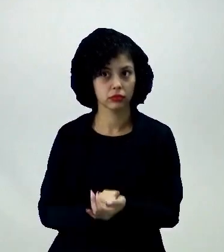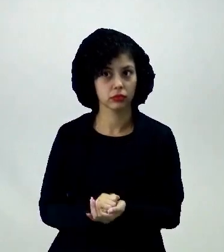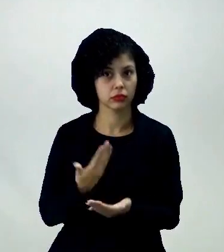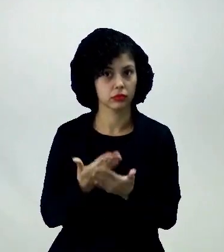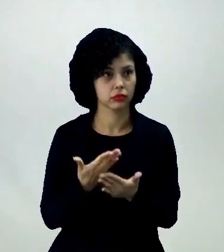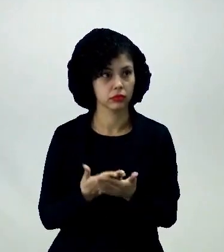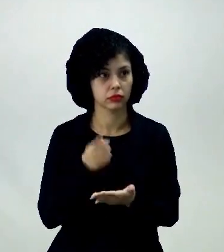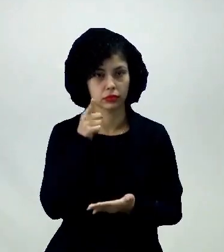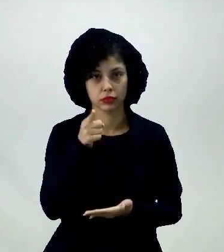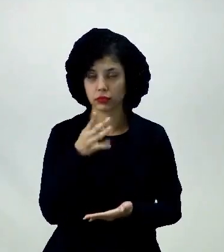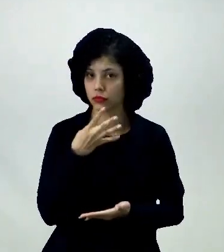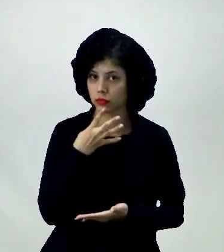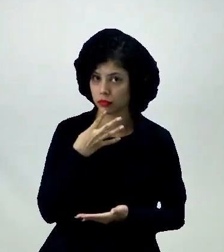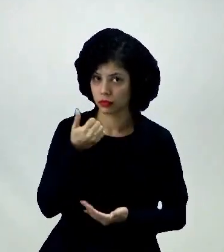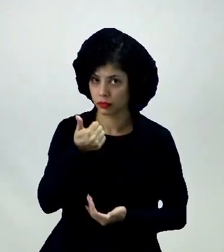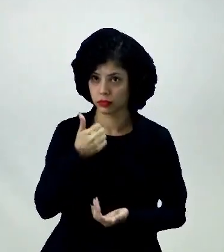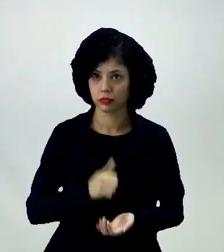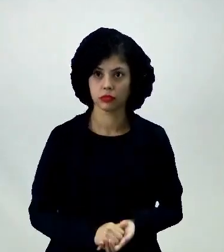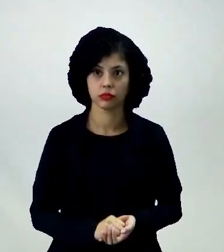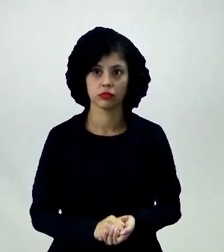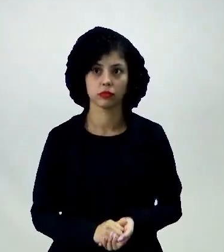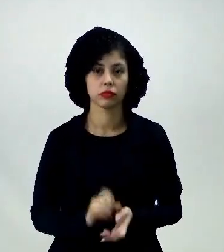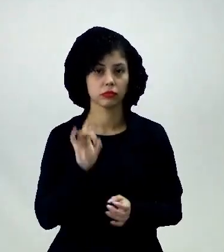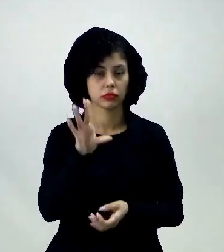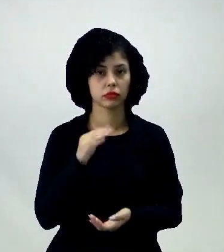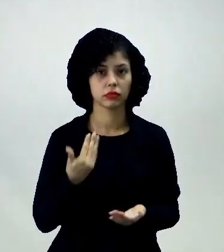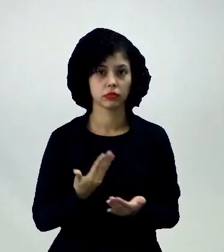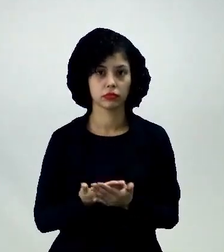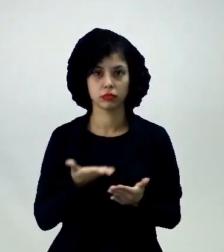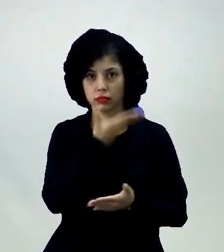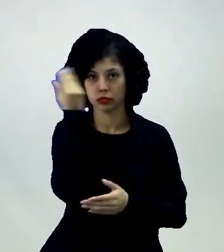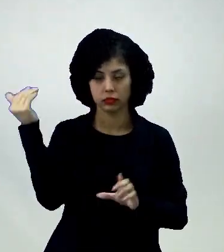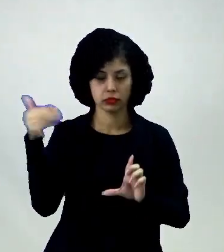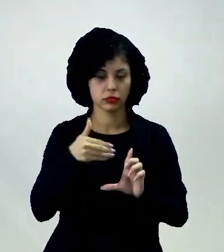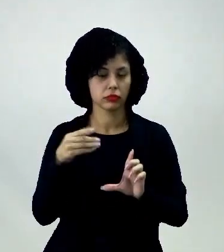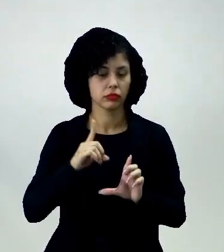na aula, é o que você conhece, tá? Por hoje é só, não esqueça